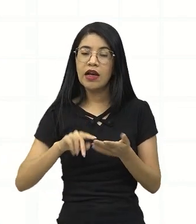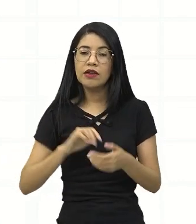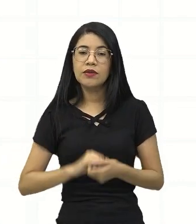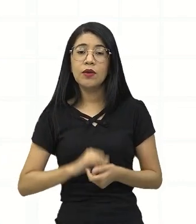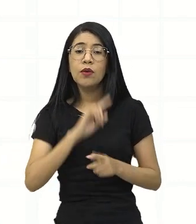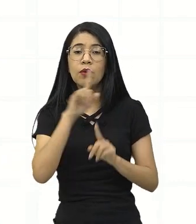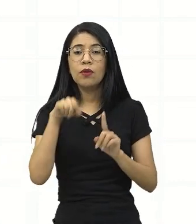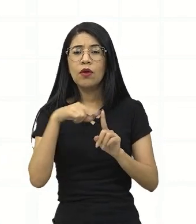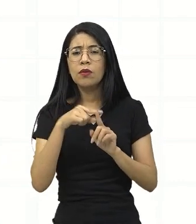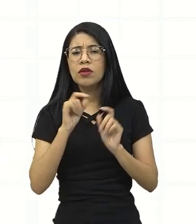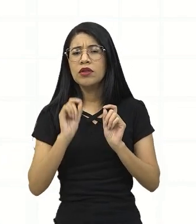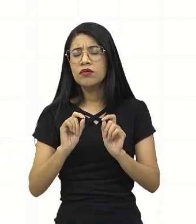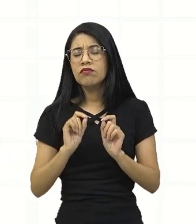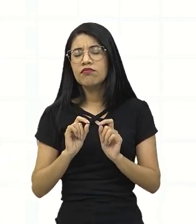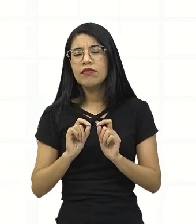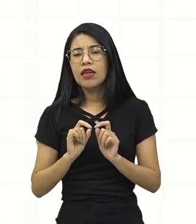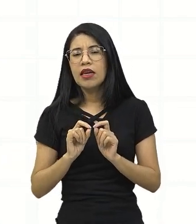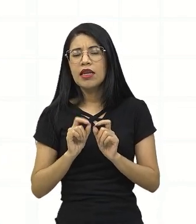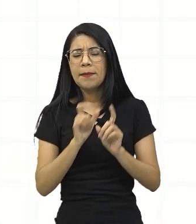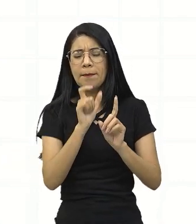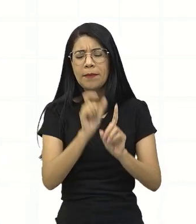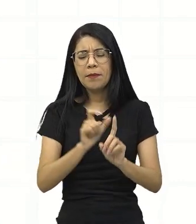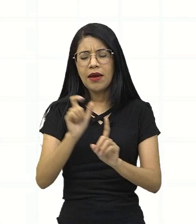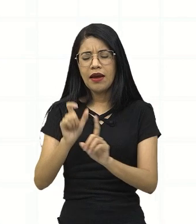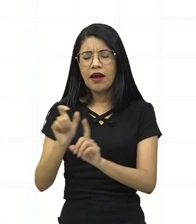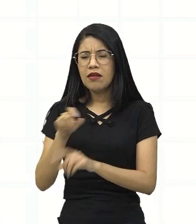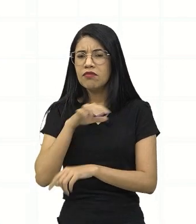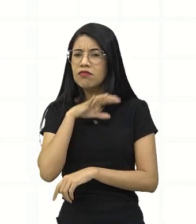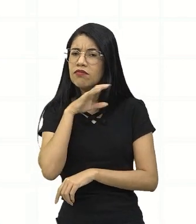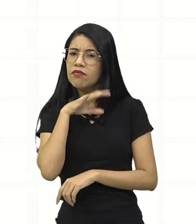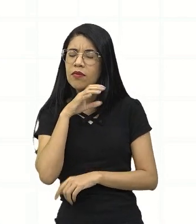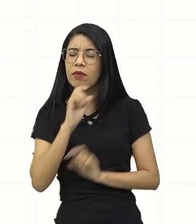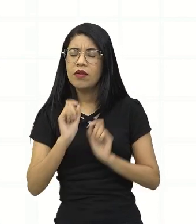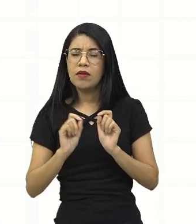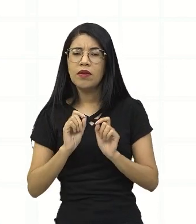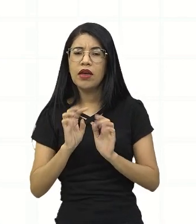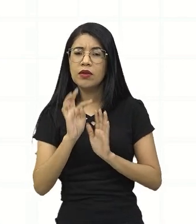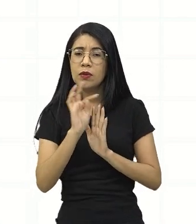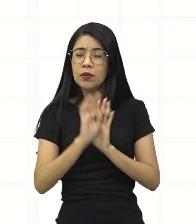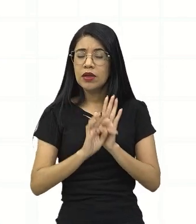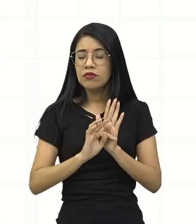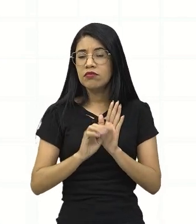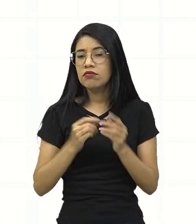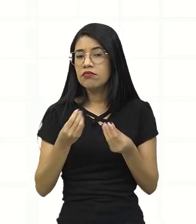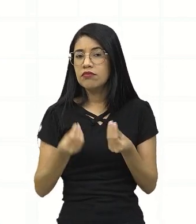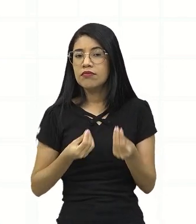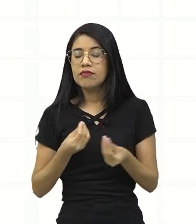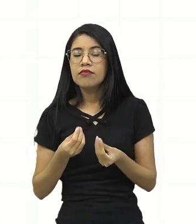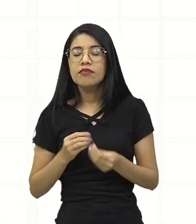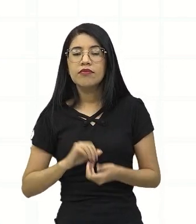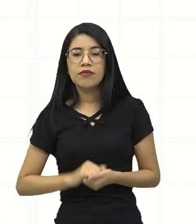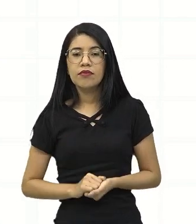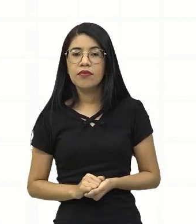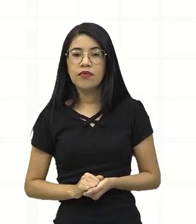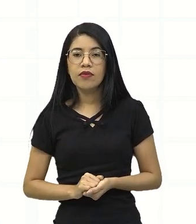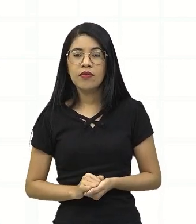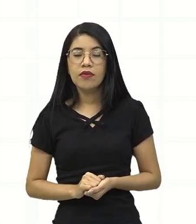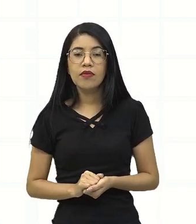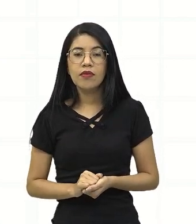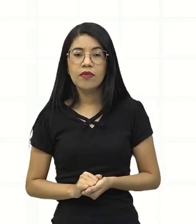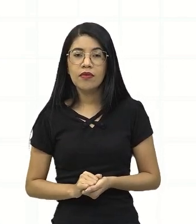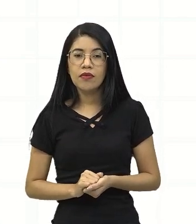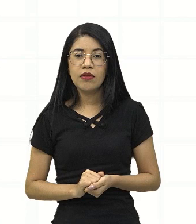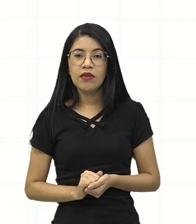de ter personagens animais nesse tipo textual, nesse gênero textual? É porque eles vão